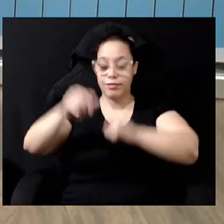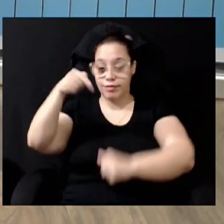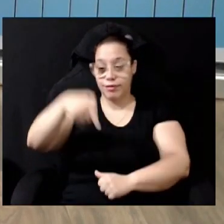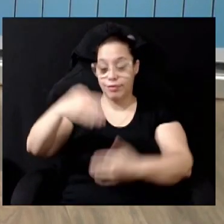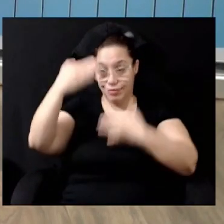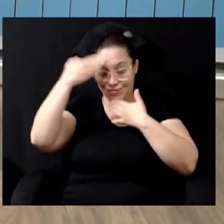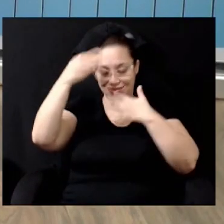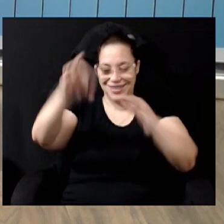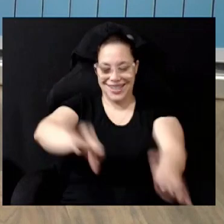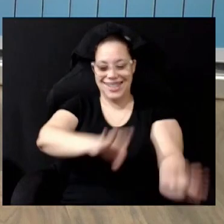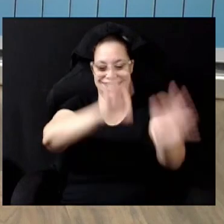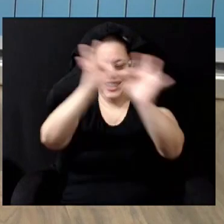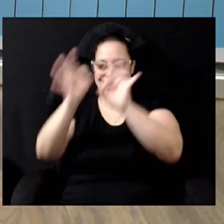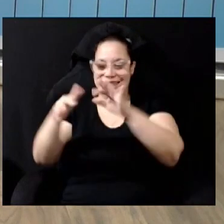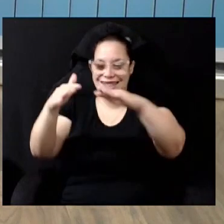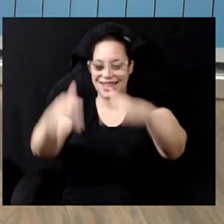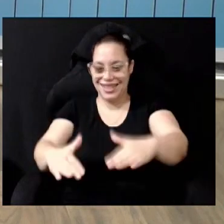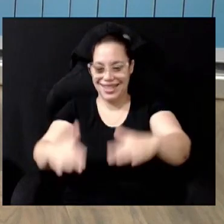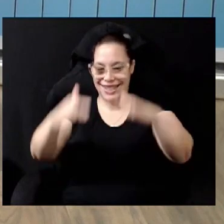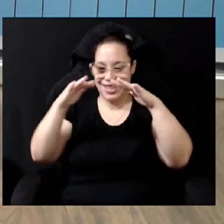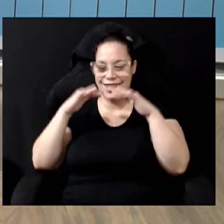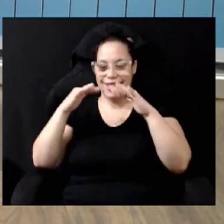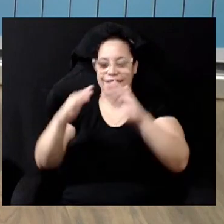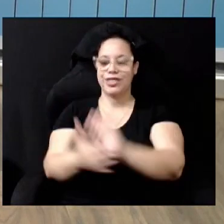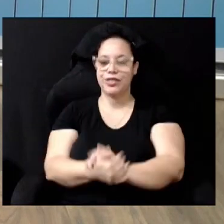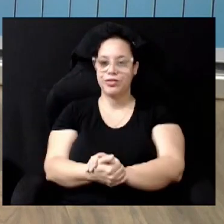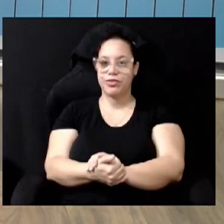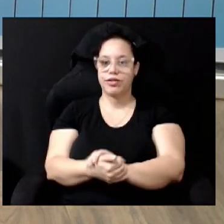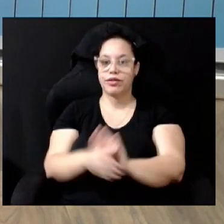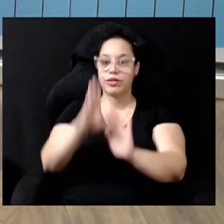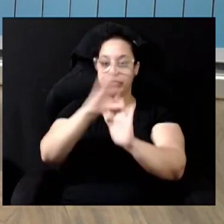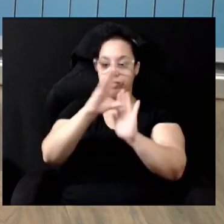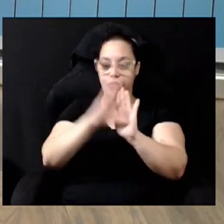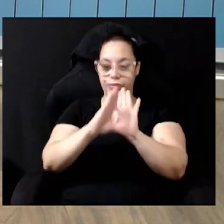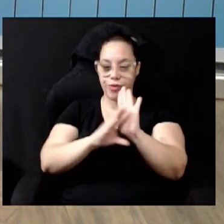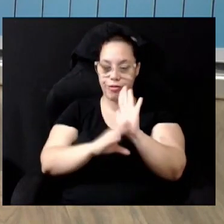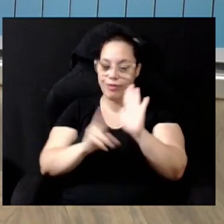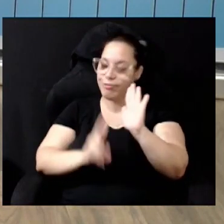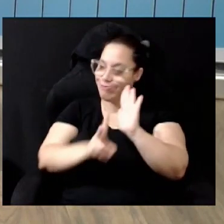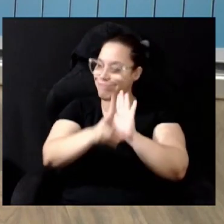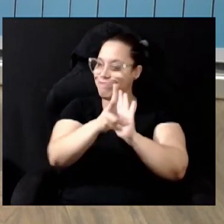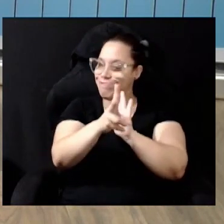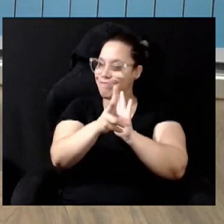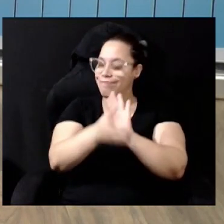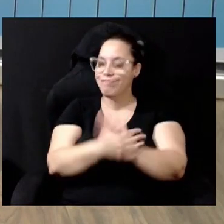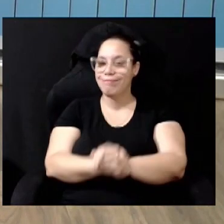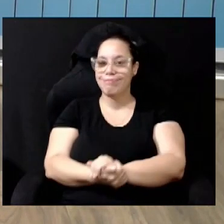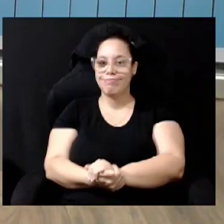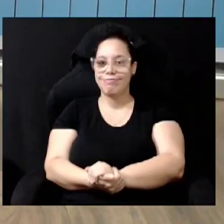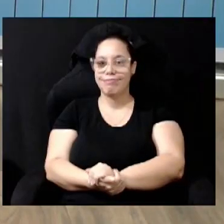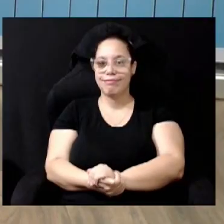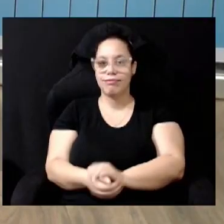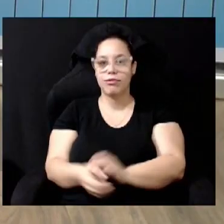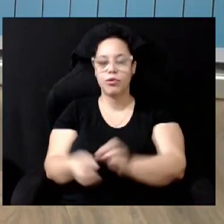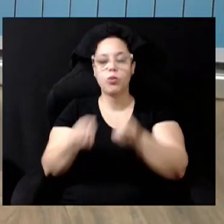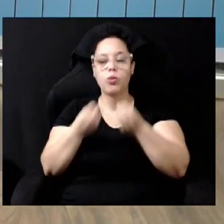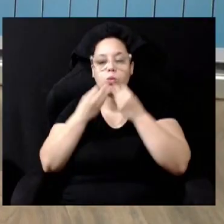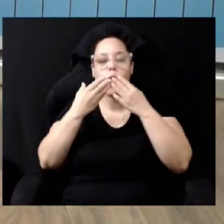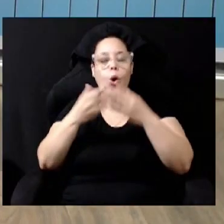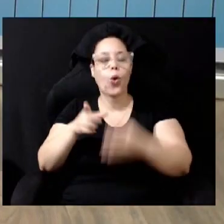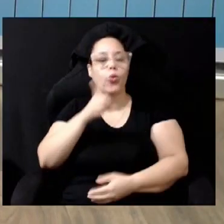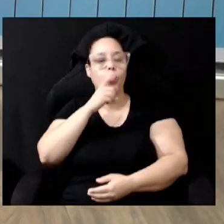Muito obrigado pela sua companhia, pela sua audiência. Continue na nossa programação. Ótimo feriado e